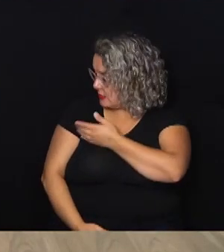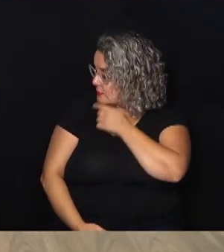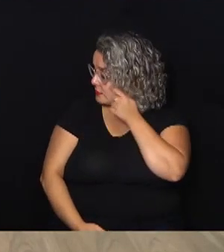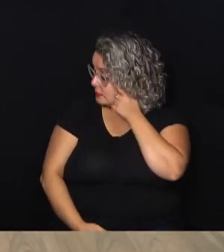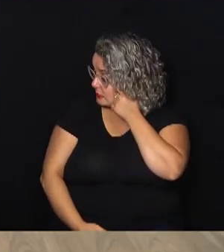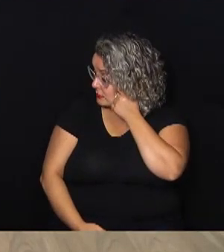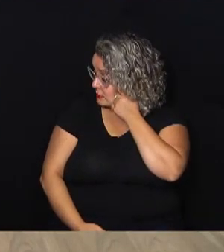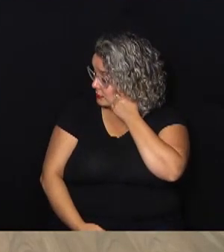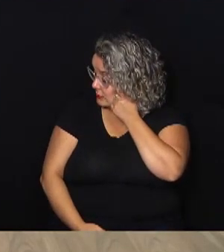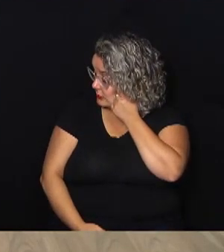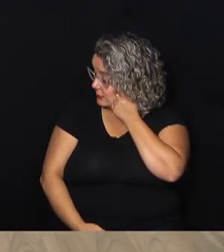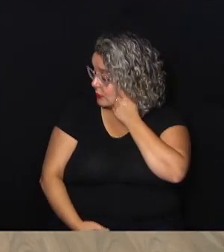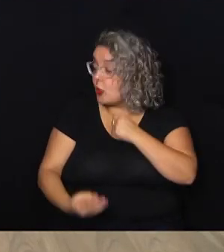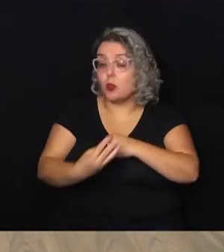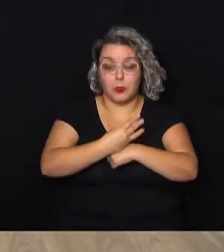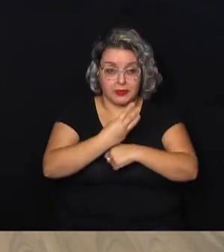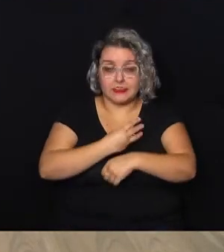DDD,